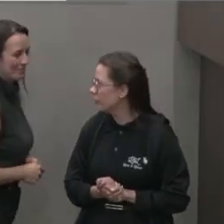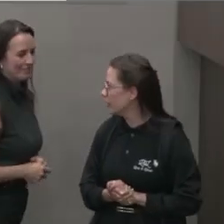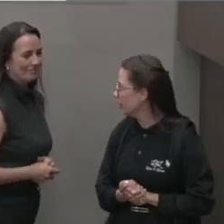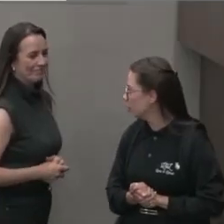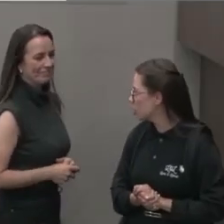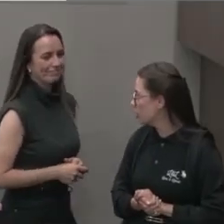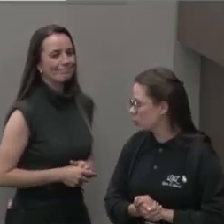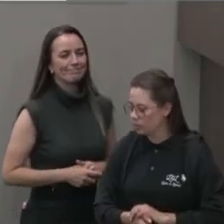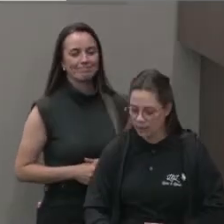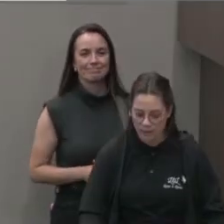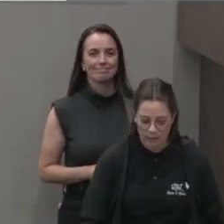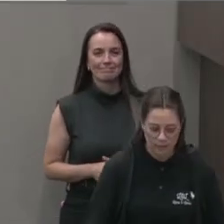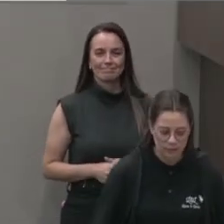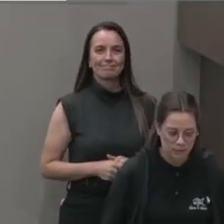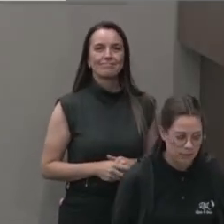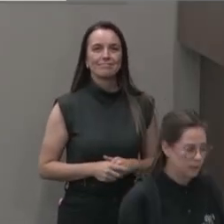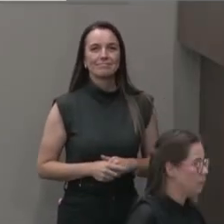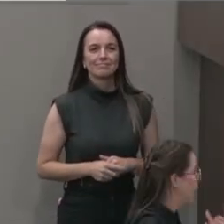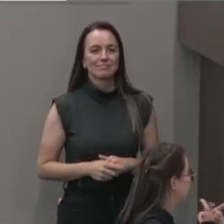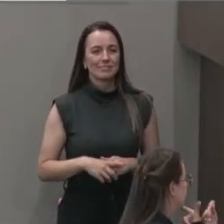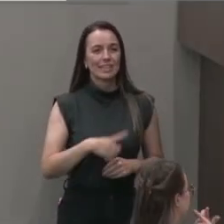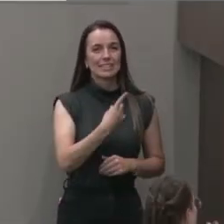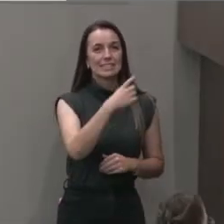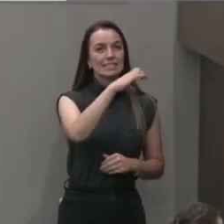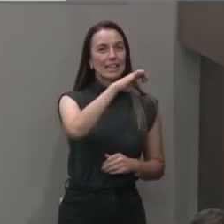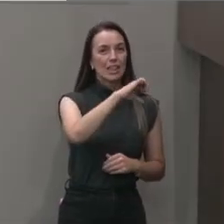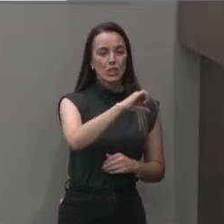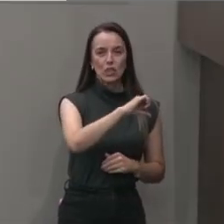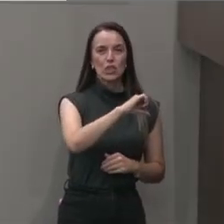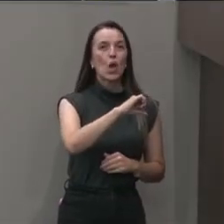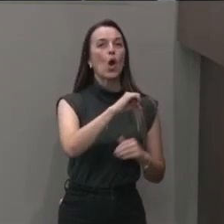Votação aprovado, 17 votos favoráveis, nenhum contrário.